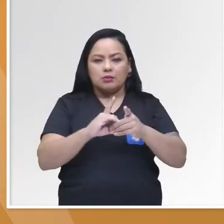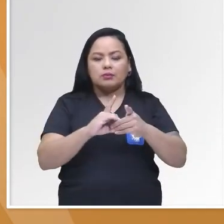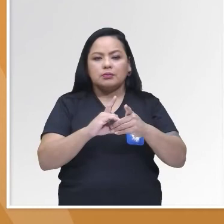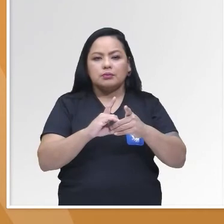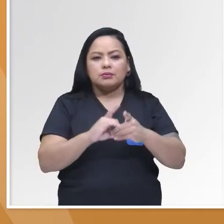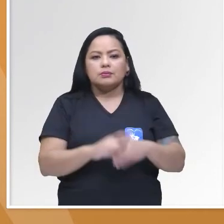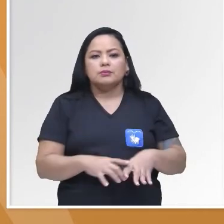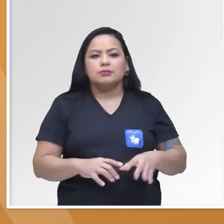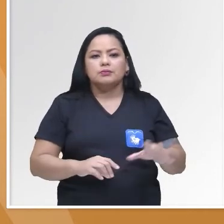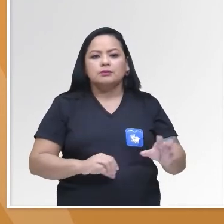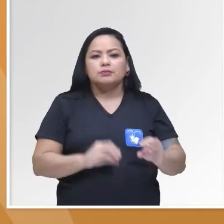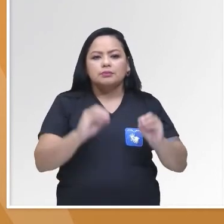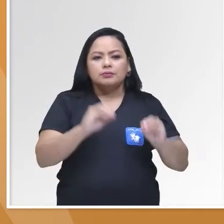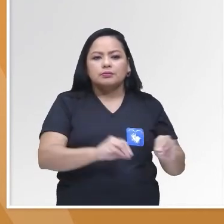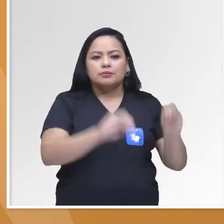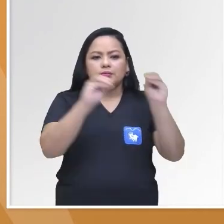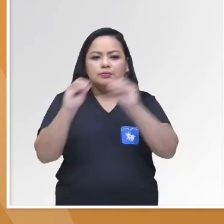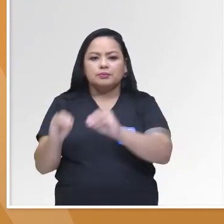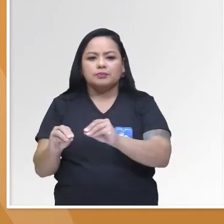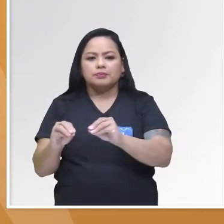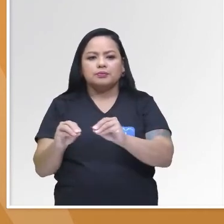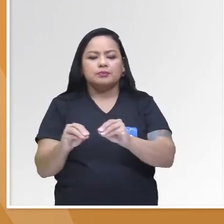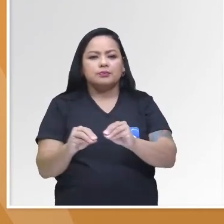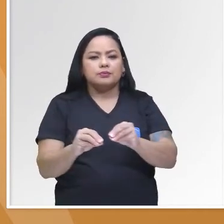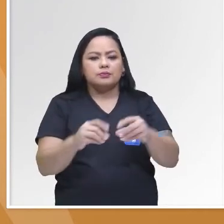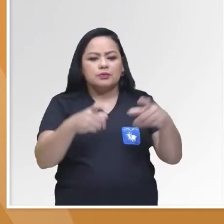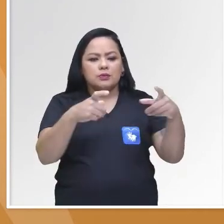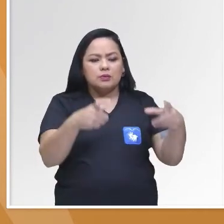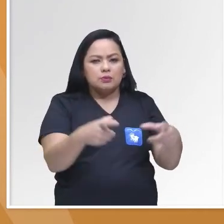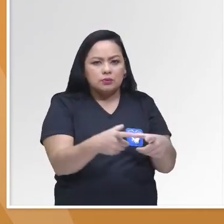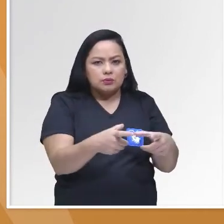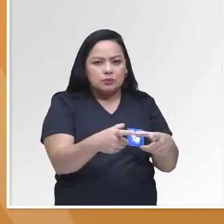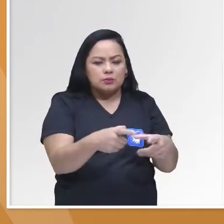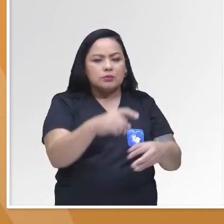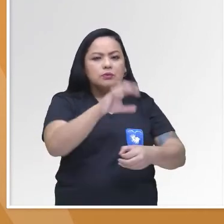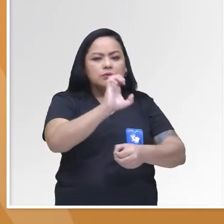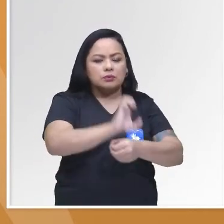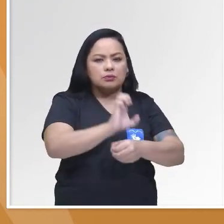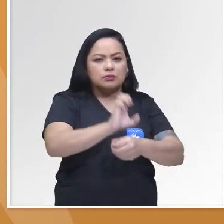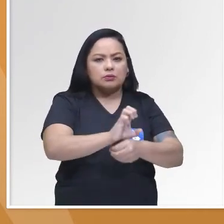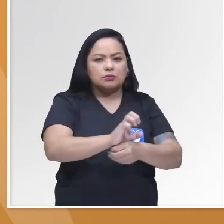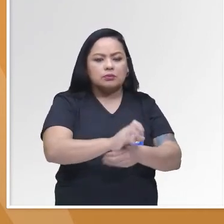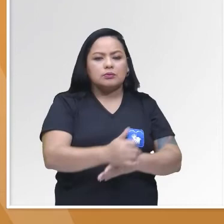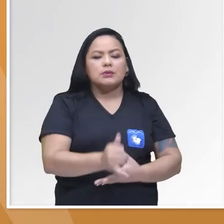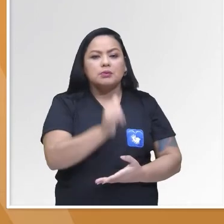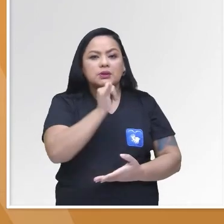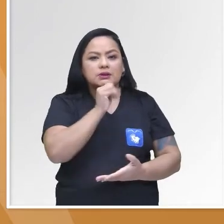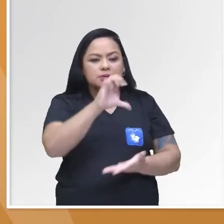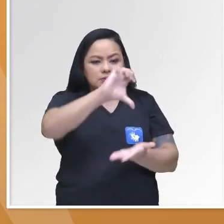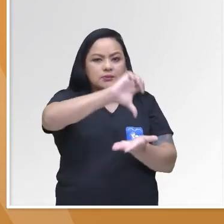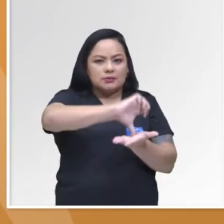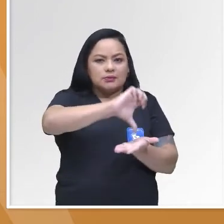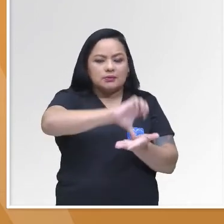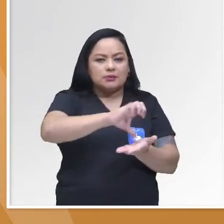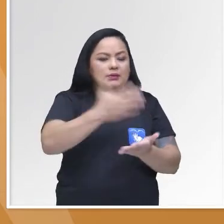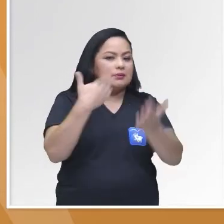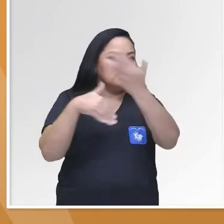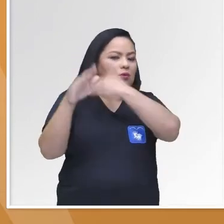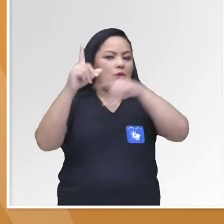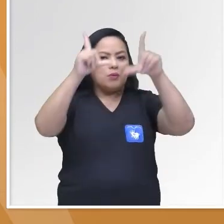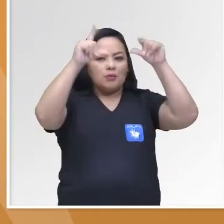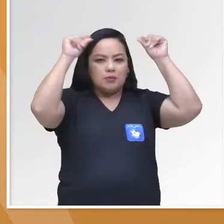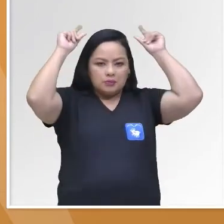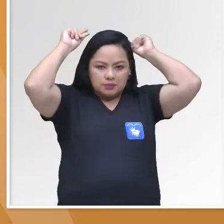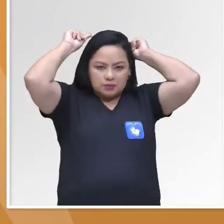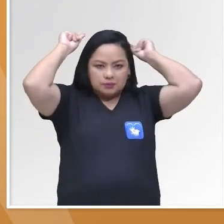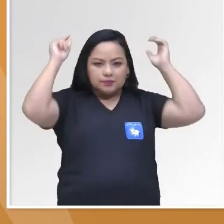foi transferida da pequena cidade-estado, como a cidade-estado de Atenas, lá na Grécia